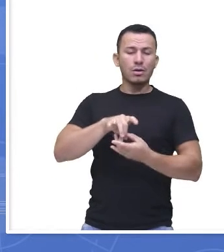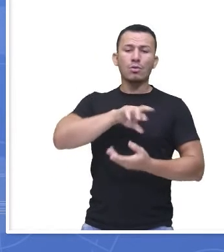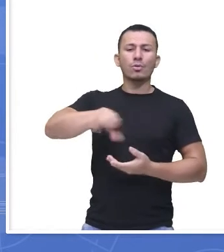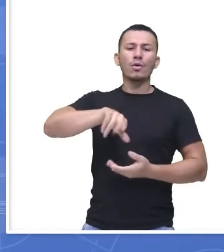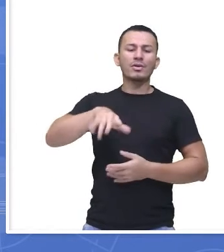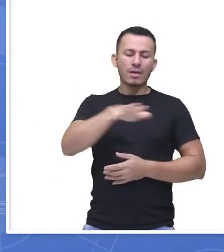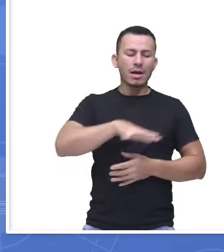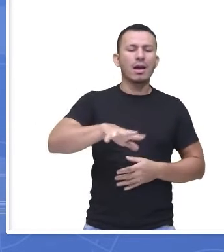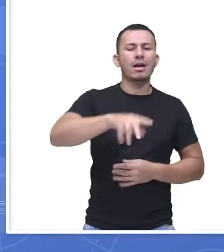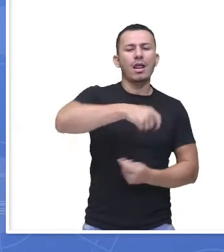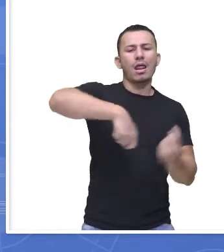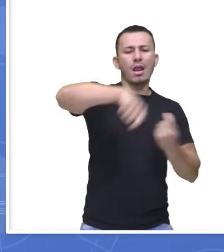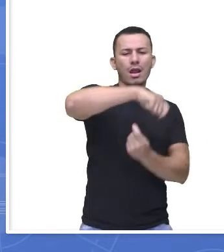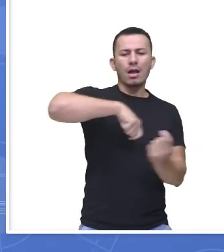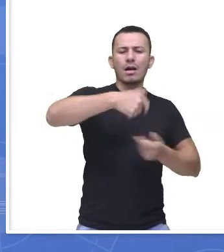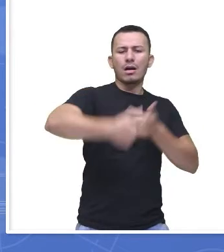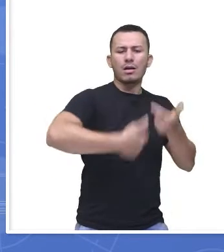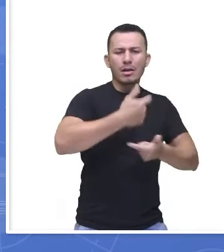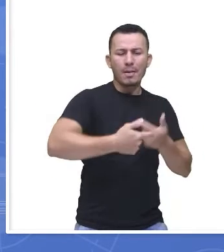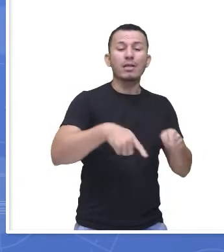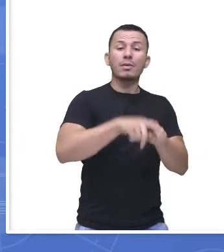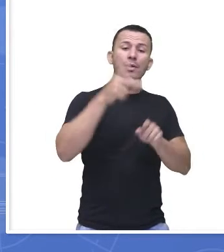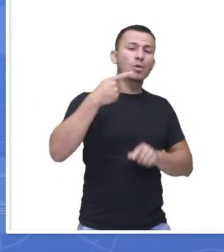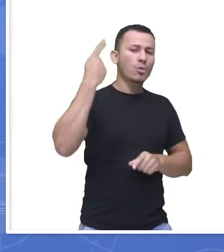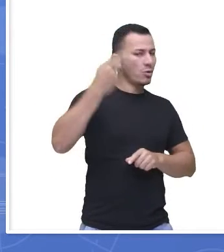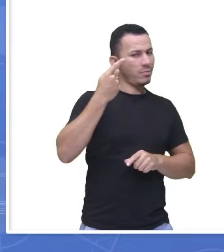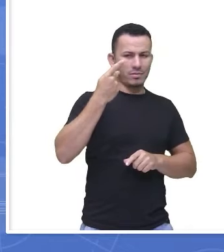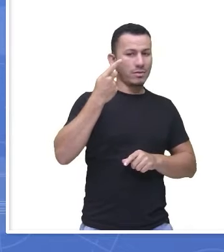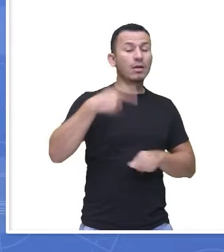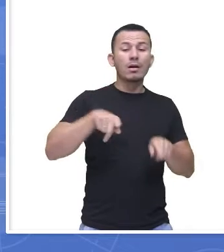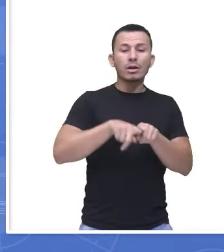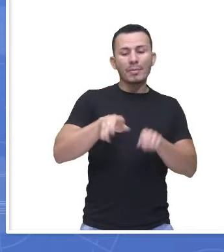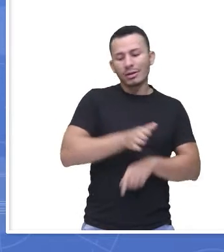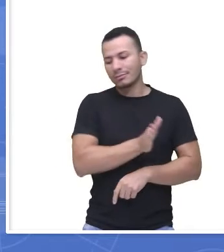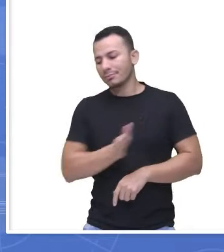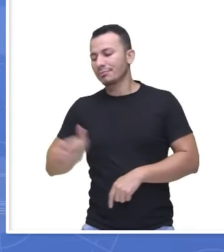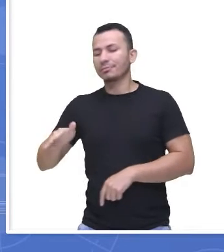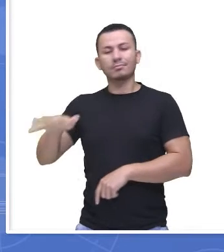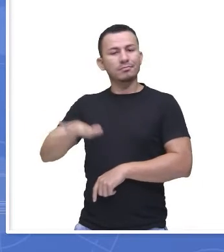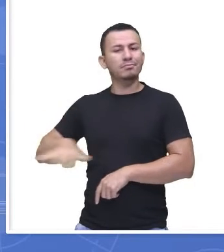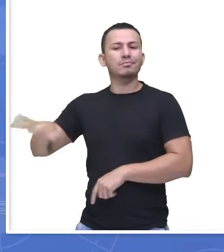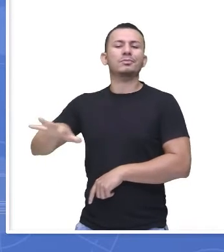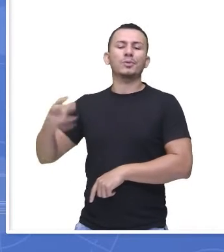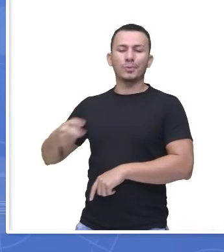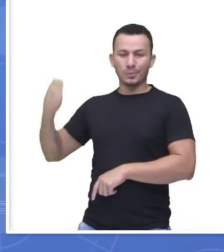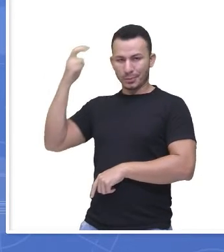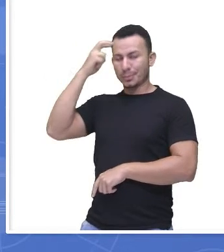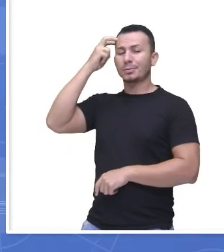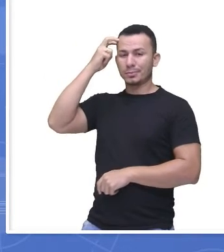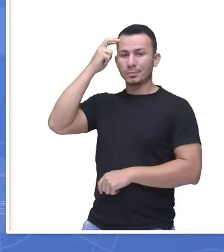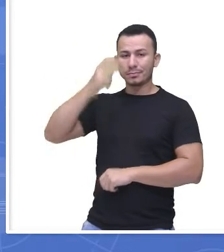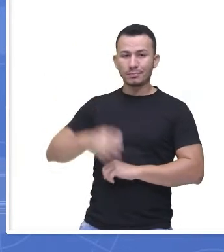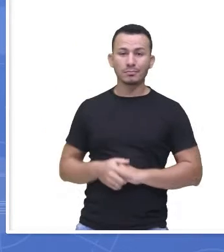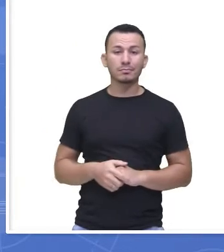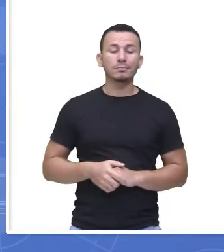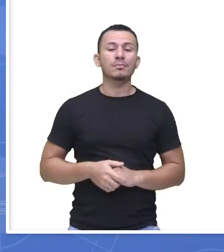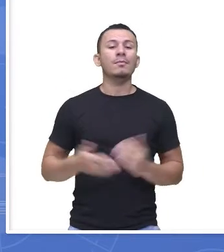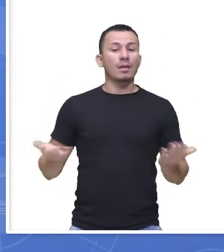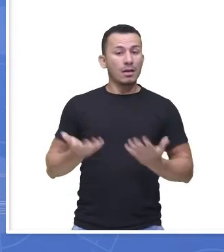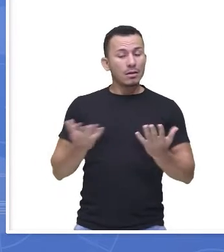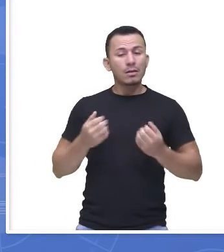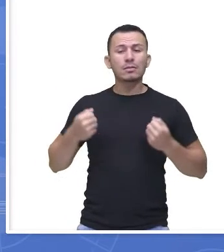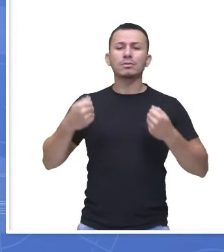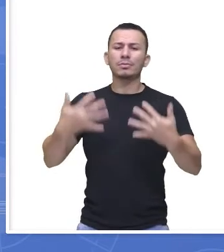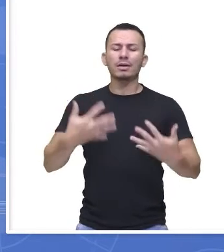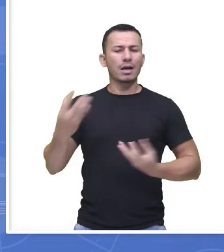às áreas econômicas, como nós falamos, e política, mas atinge também o campo da cultura. E nós vamos, então, ver como que